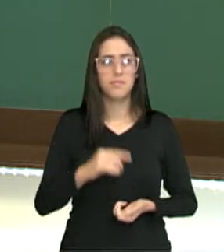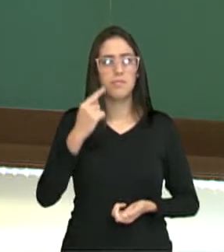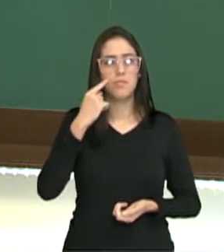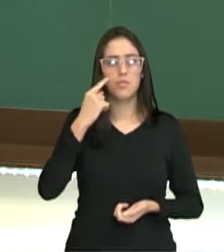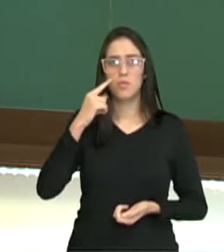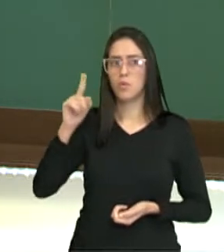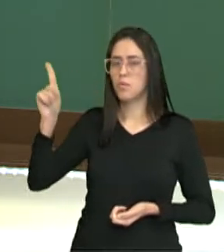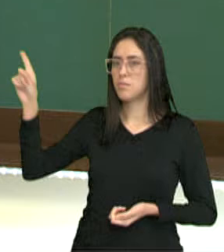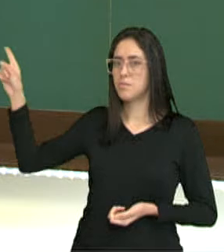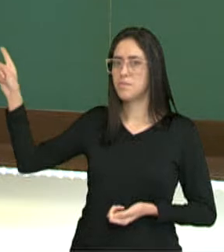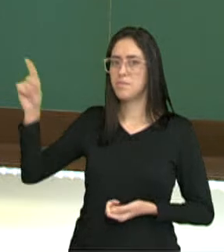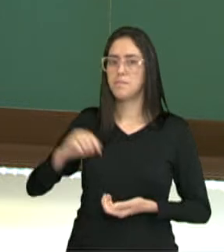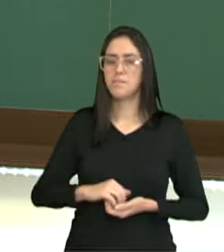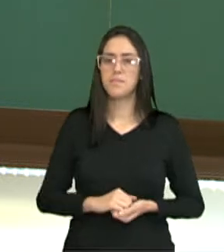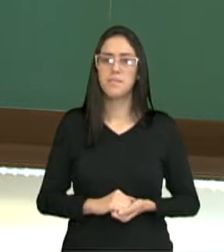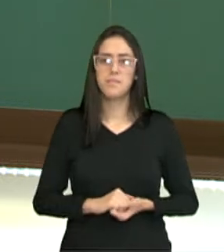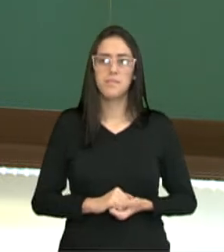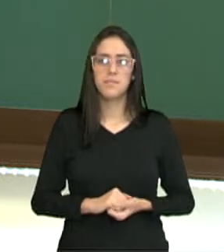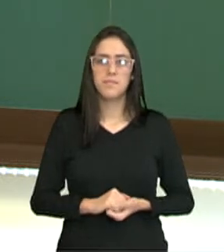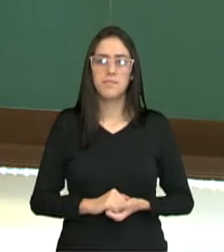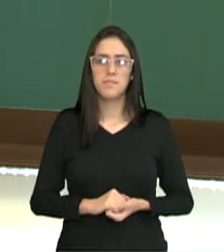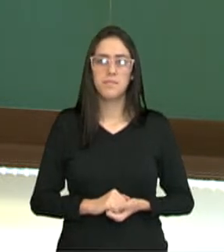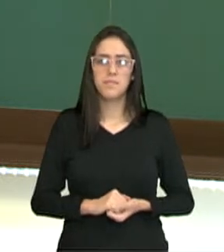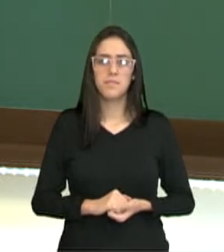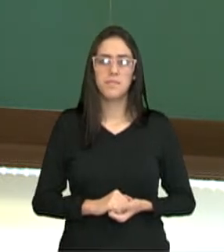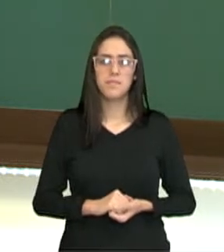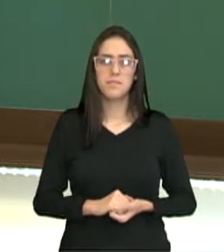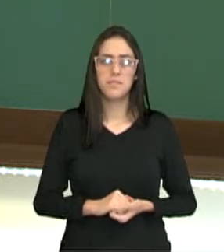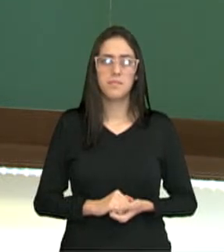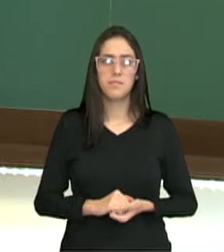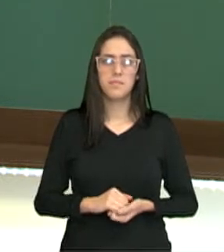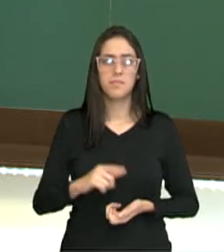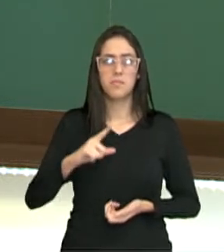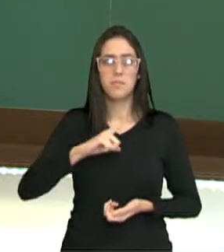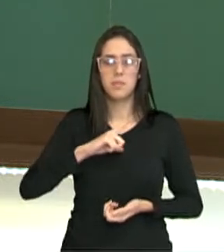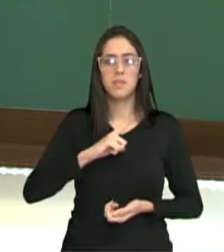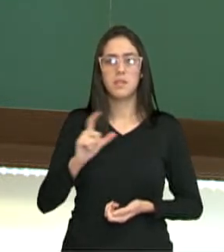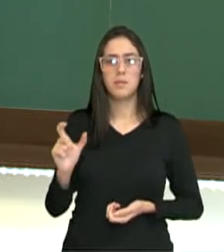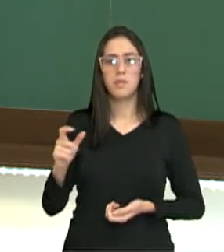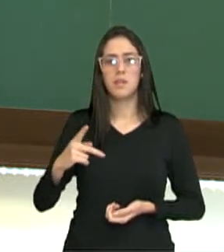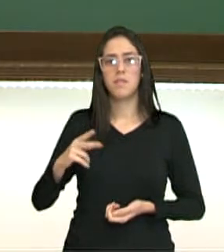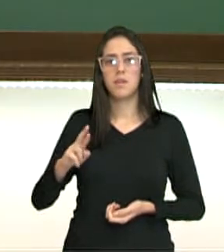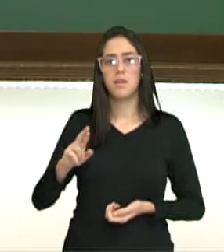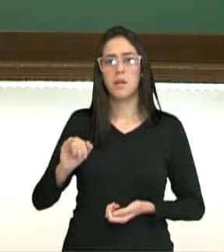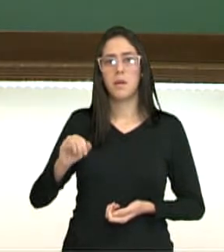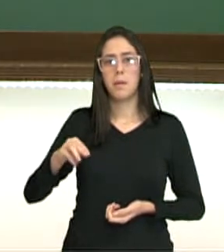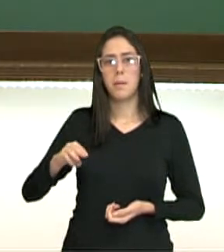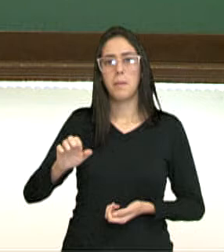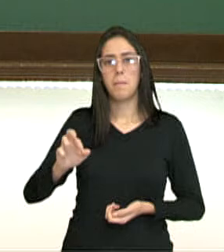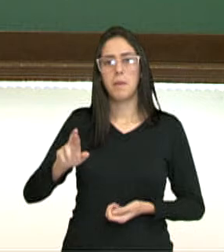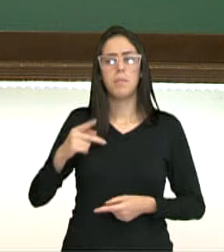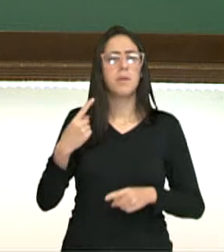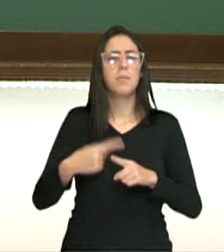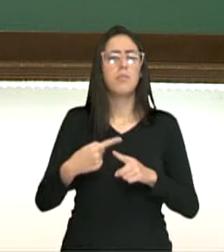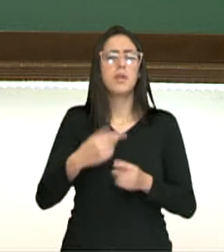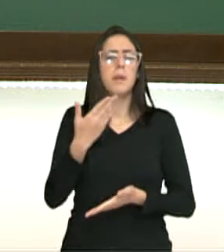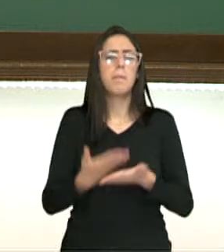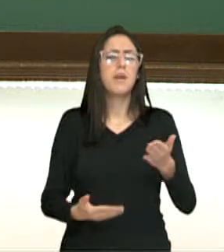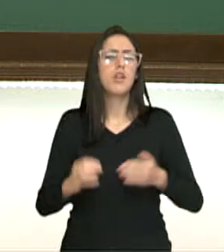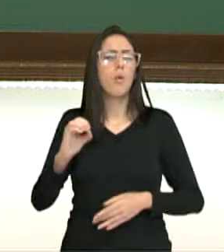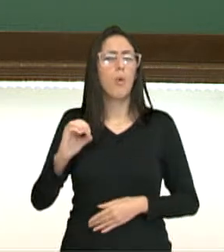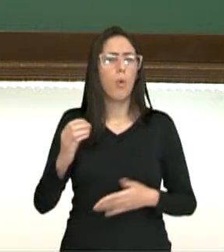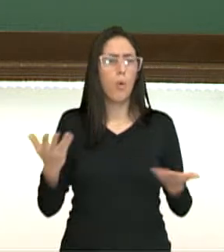el ordinario, primeiro, perdeu la vocal O. Preste atenção na regra do